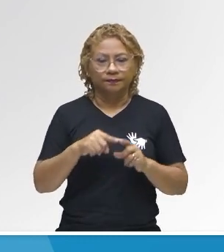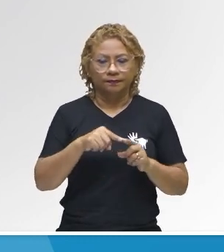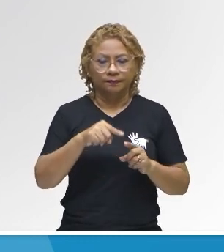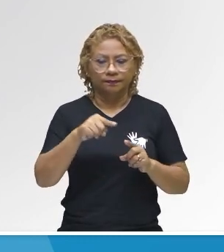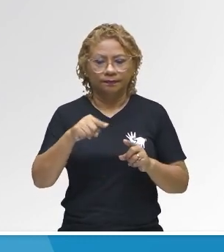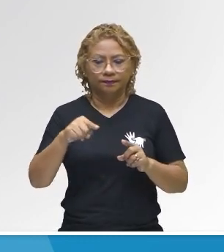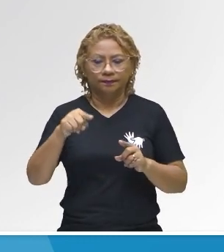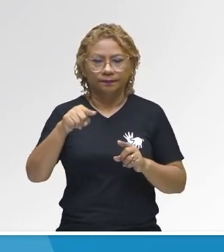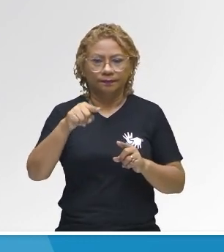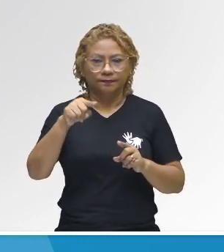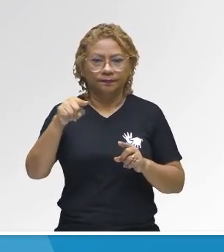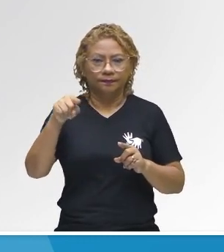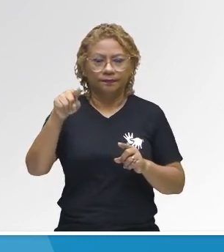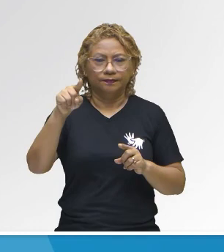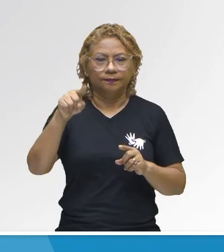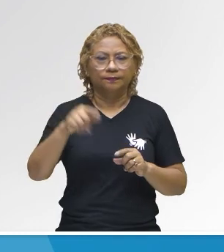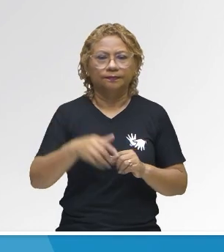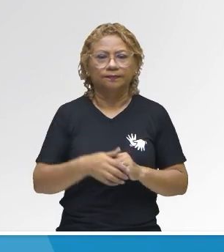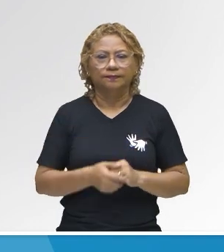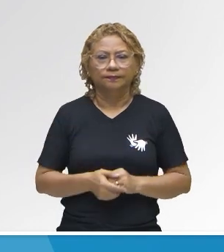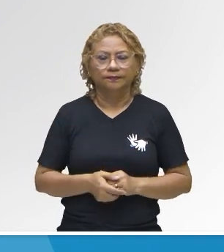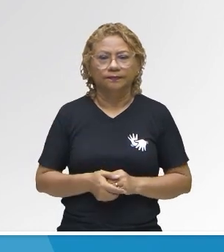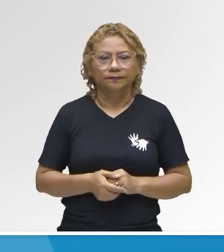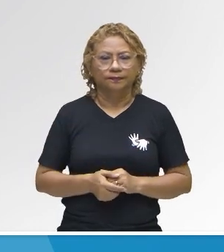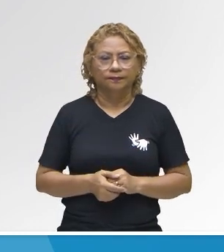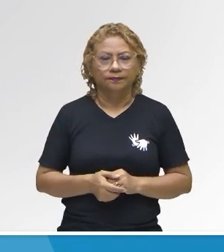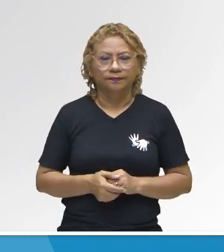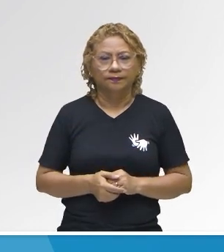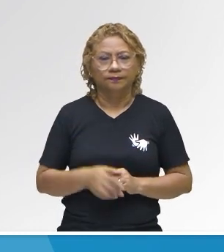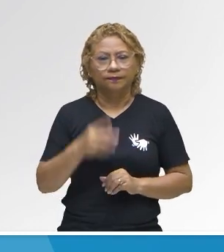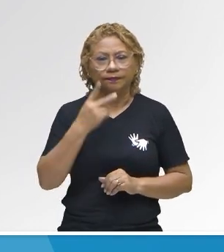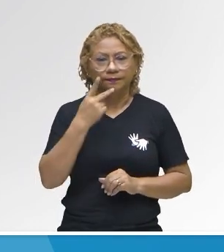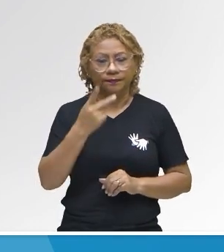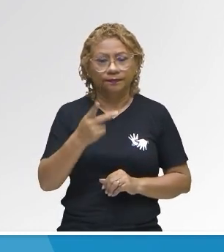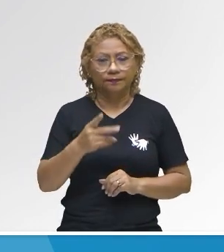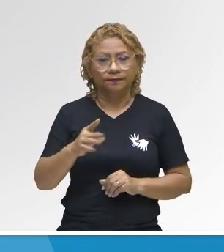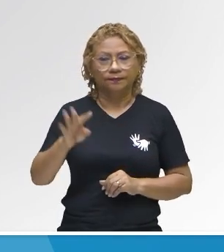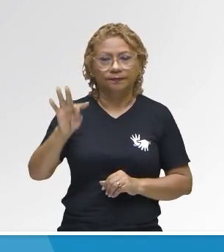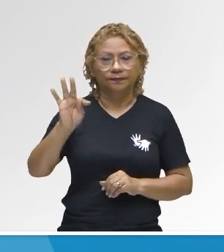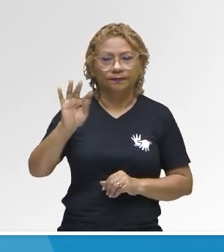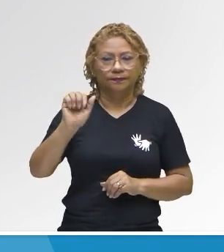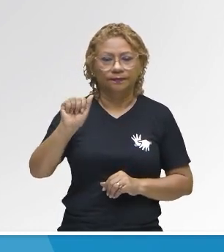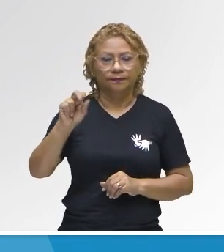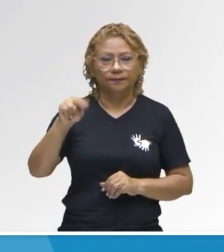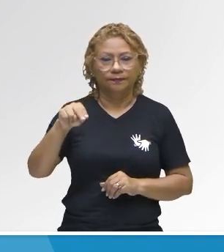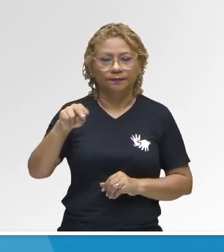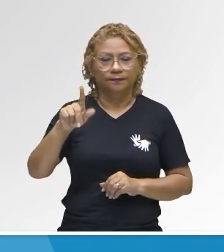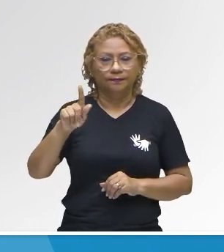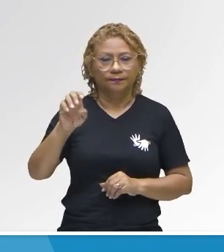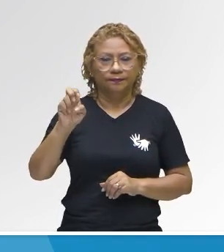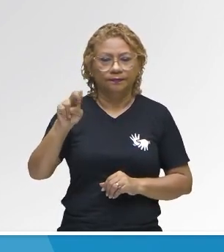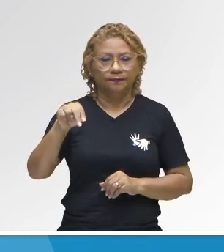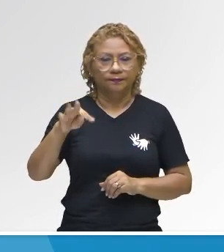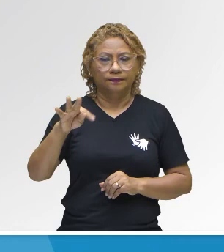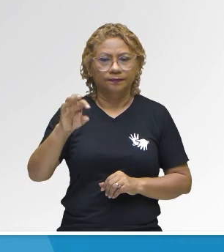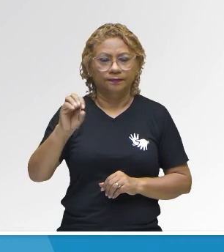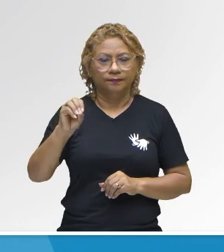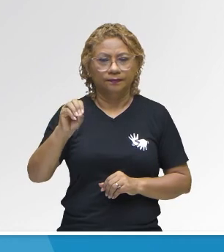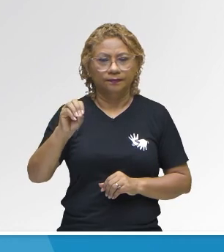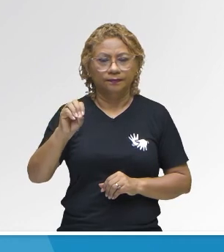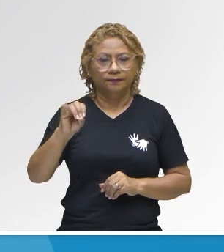aqui, que a gente chama de tangentoide, é correspondente ao gráfico da